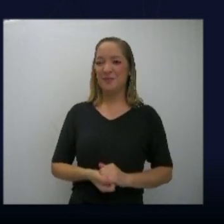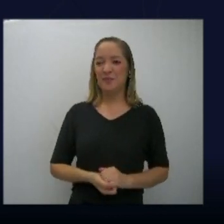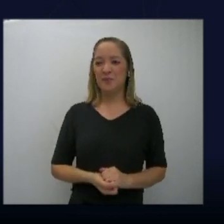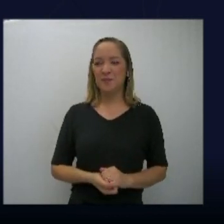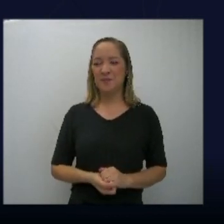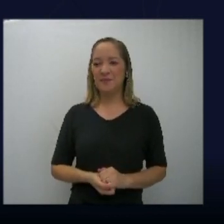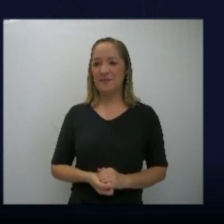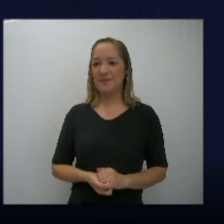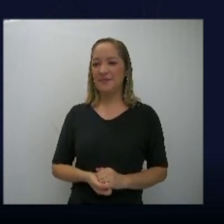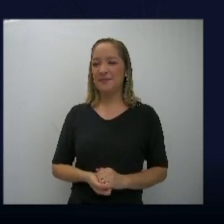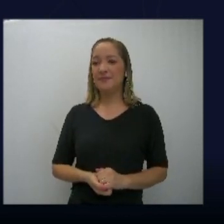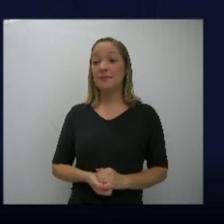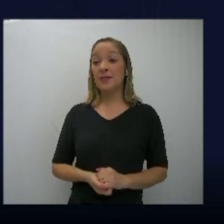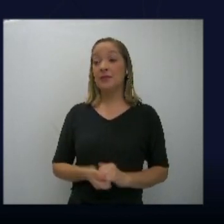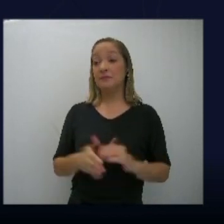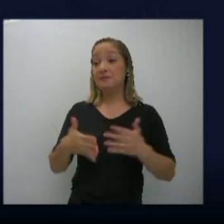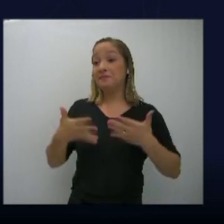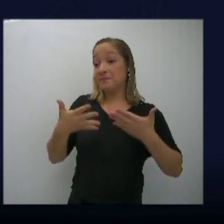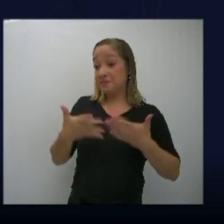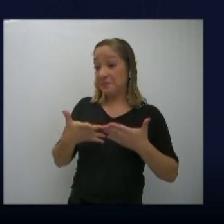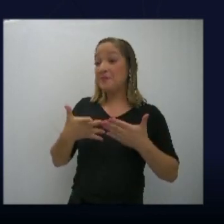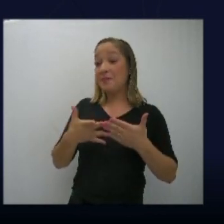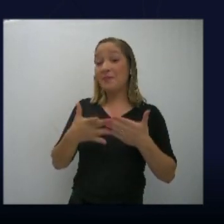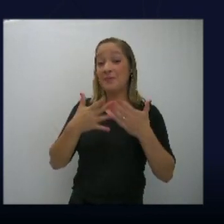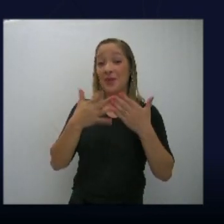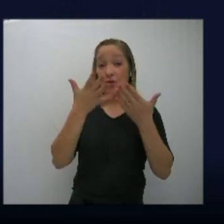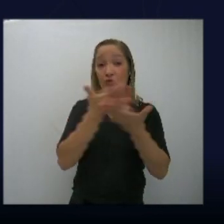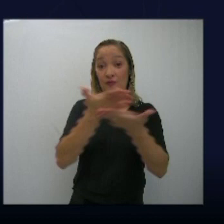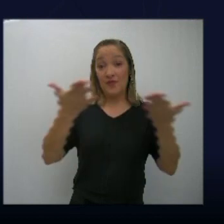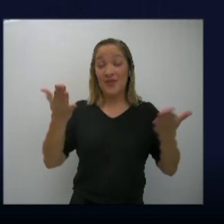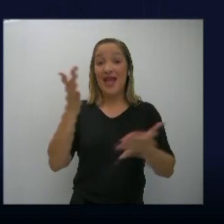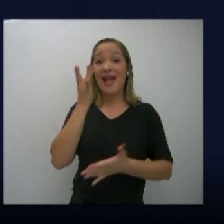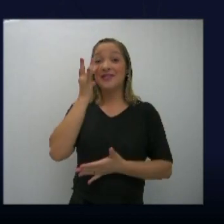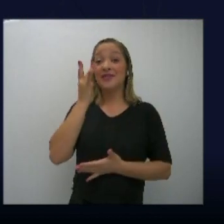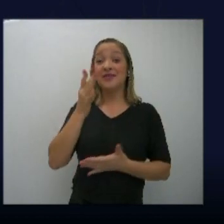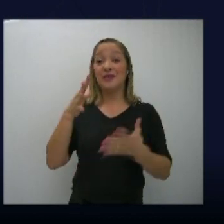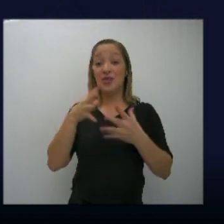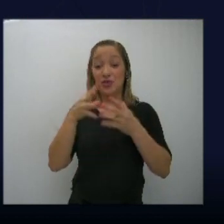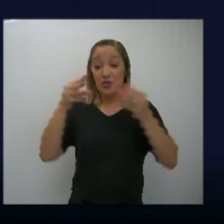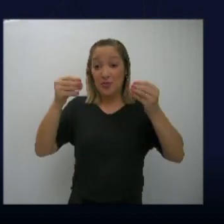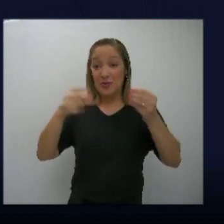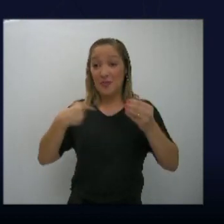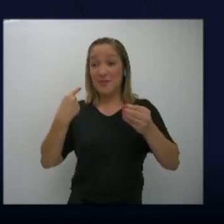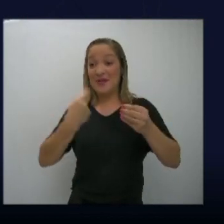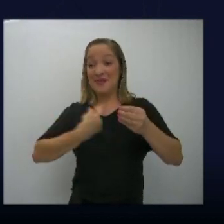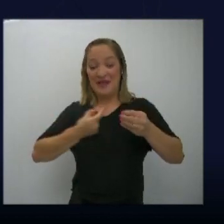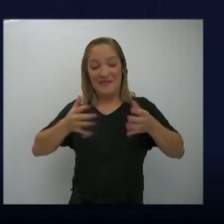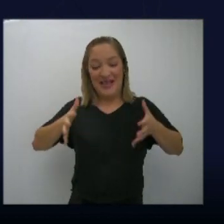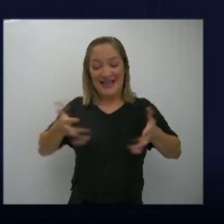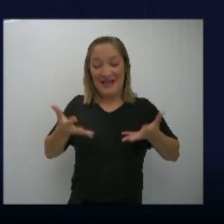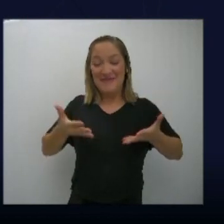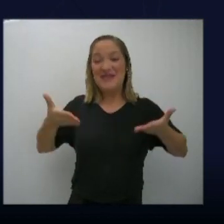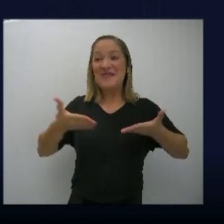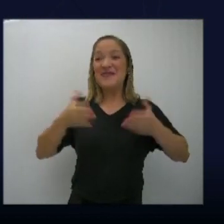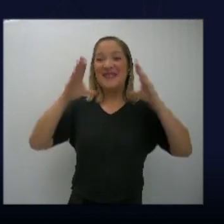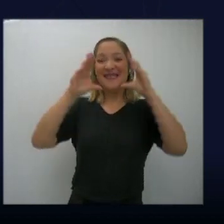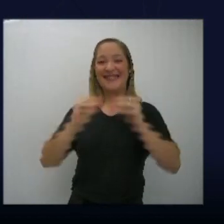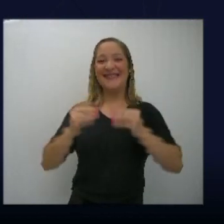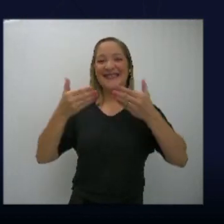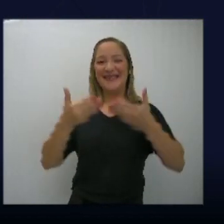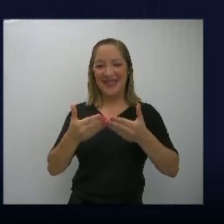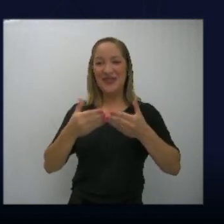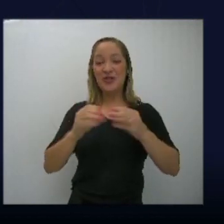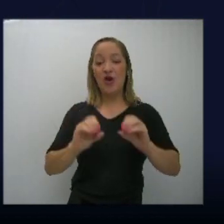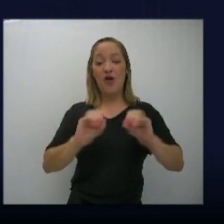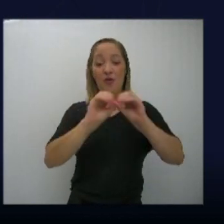Oi mulher sumiu o pessoal para ir assistido para gente o pai vai sumiu mas super animado ele tá aqui hoje à noite o